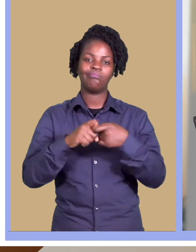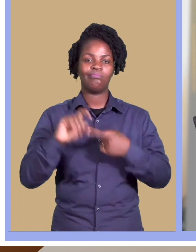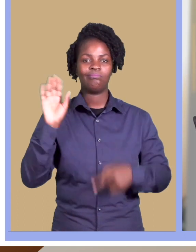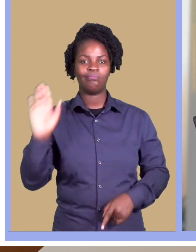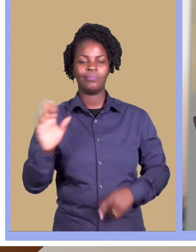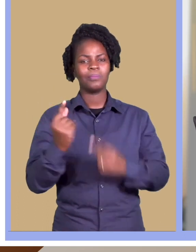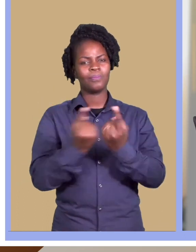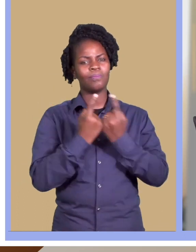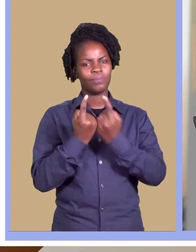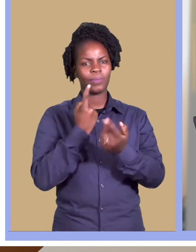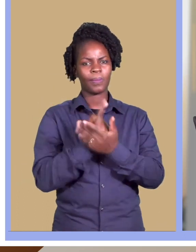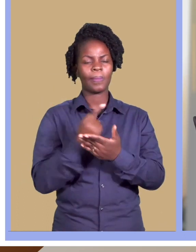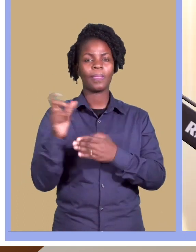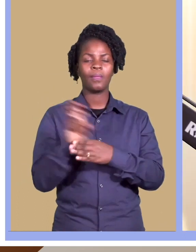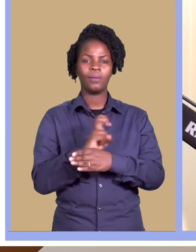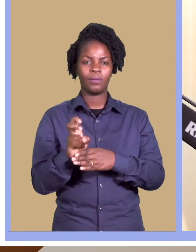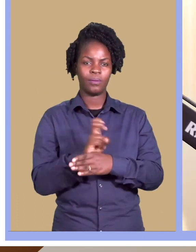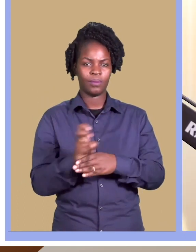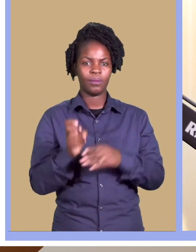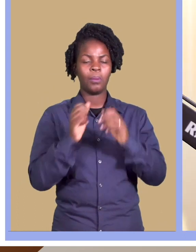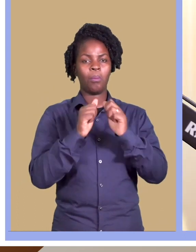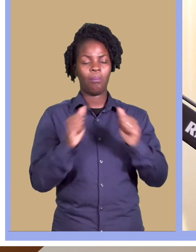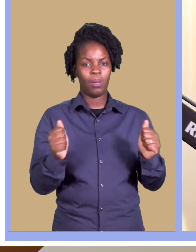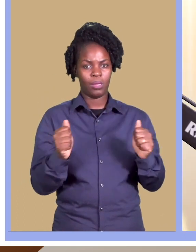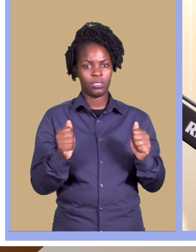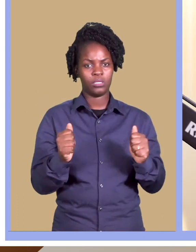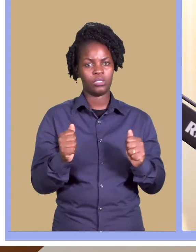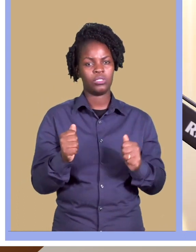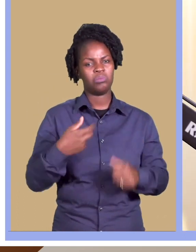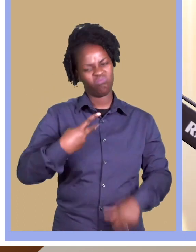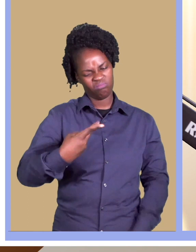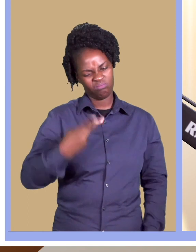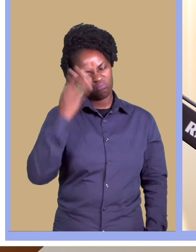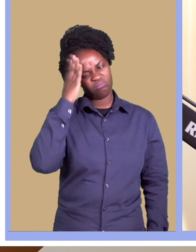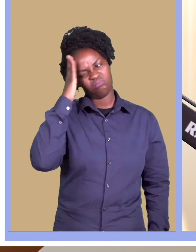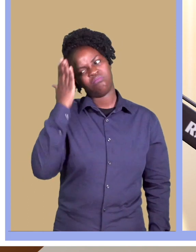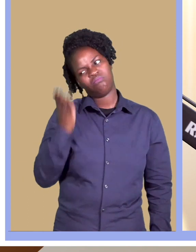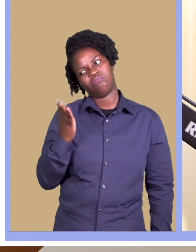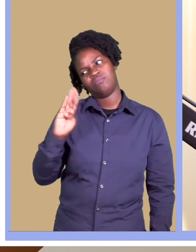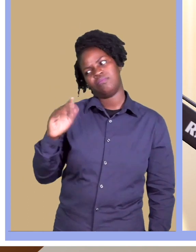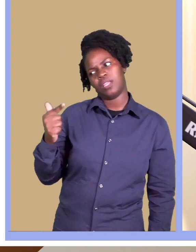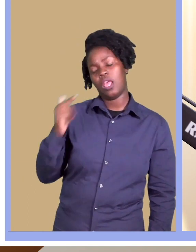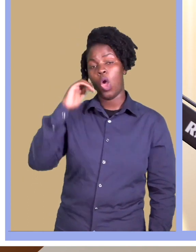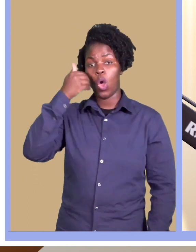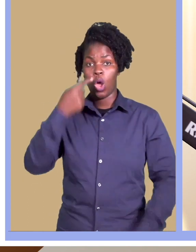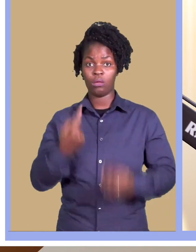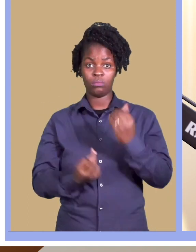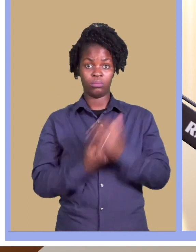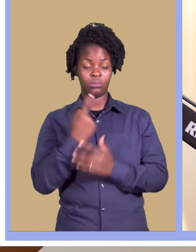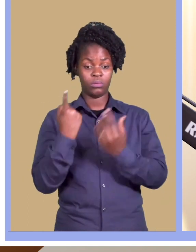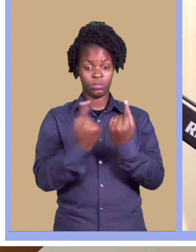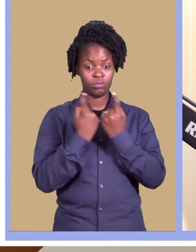que eu e tu sabemos, Bata, se vai acontecer alguma coisa, a TV Surdo provavelmente é que vai ter que